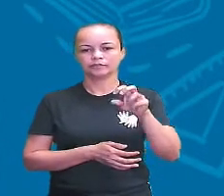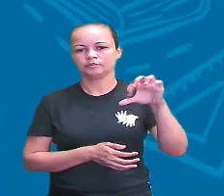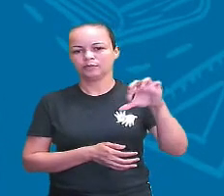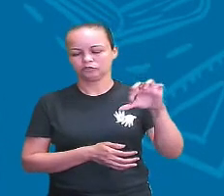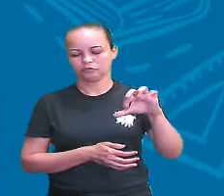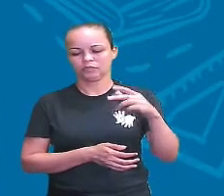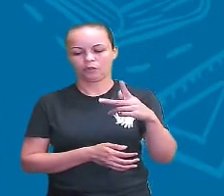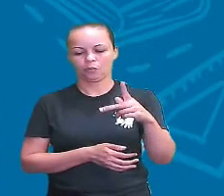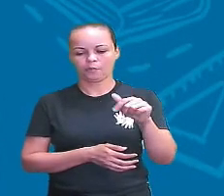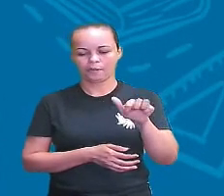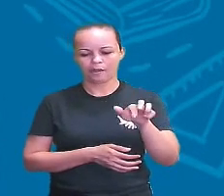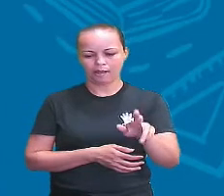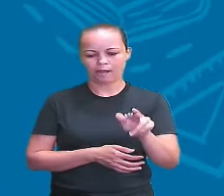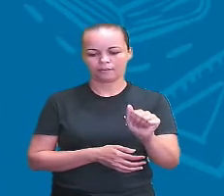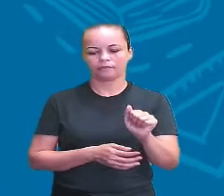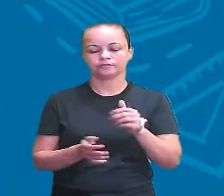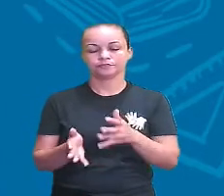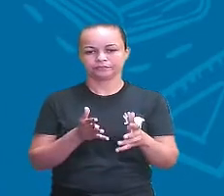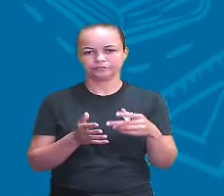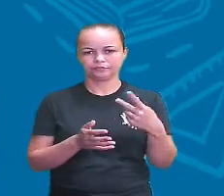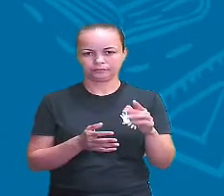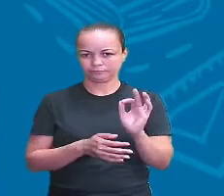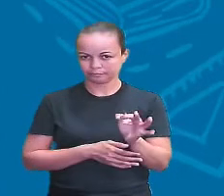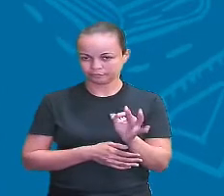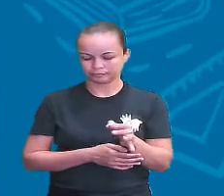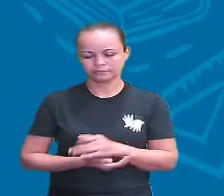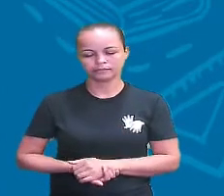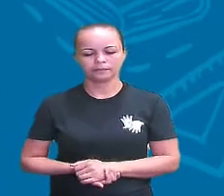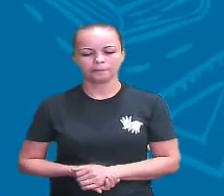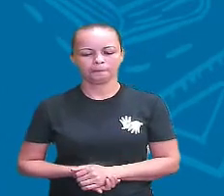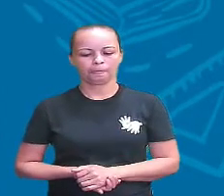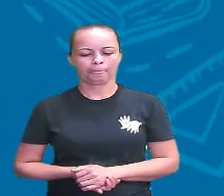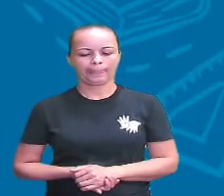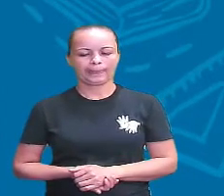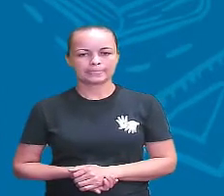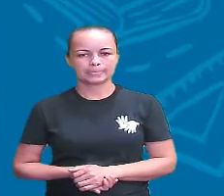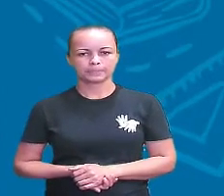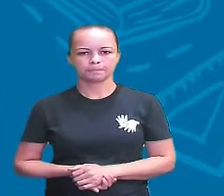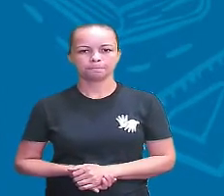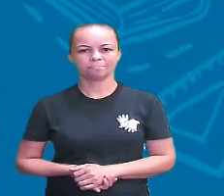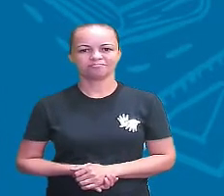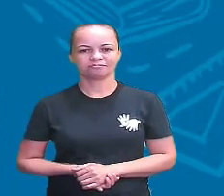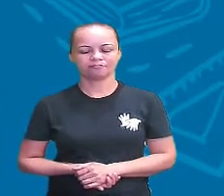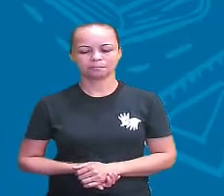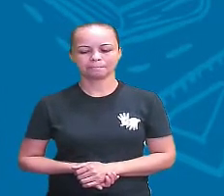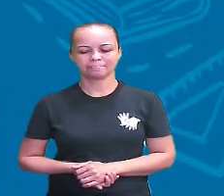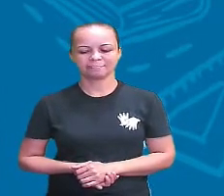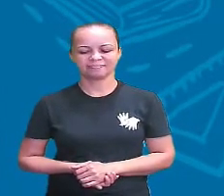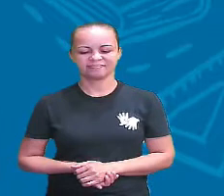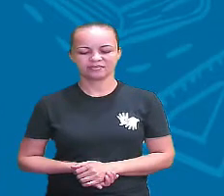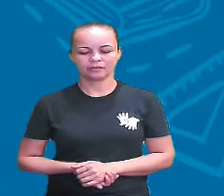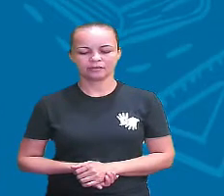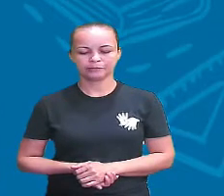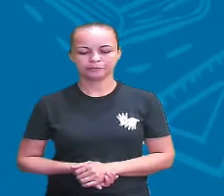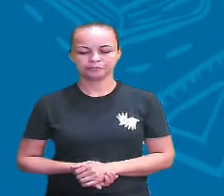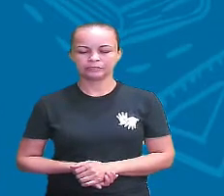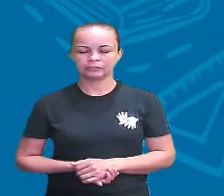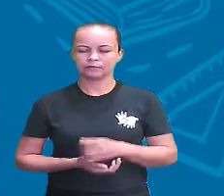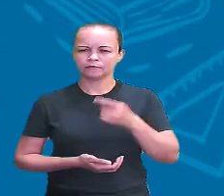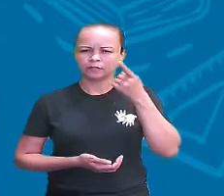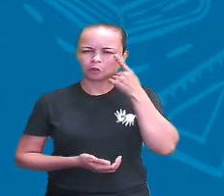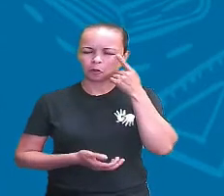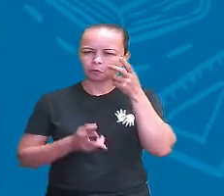para a hora seguinte, certinho? Bom, agora, fica atento porque a gente tem um uso aí,